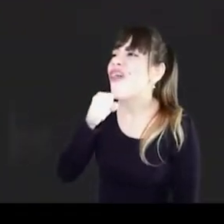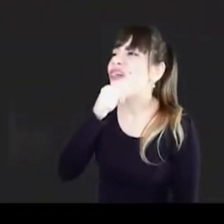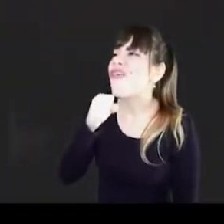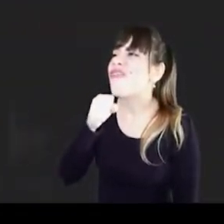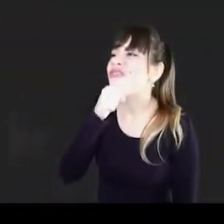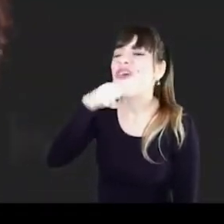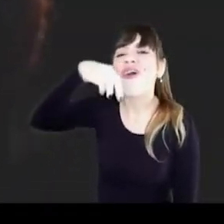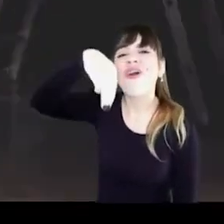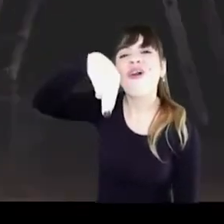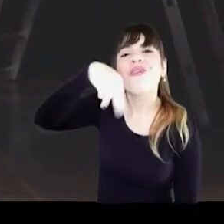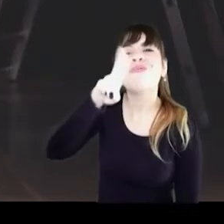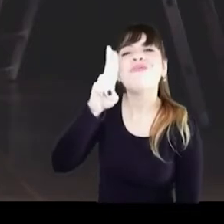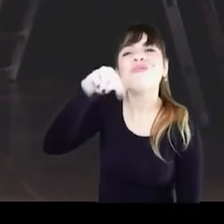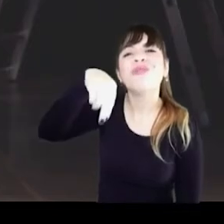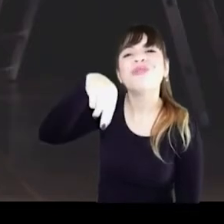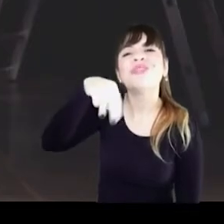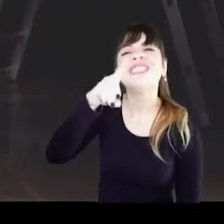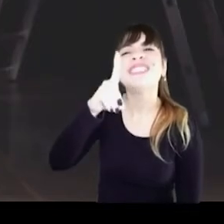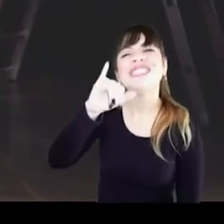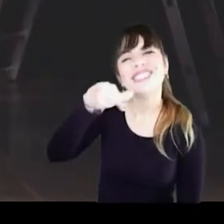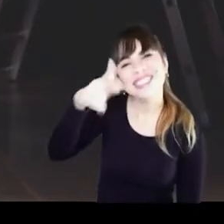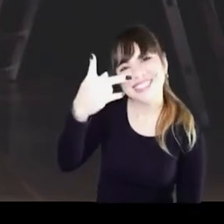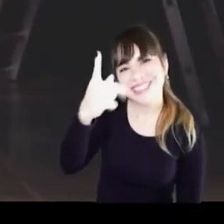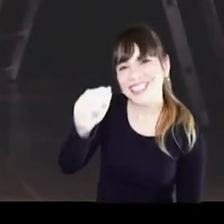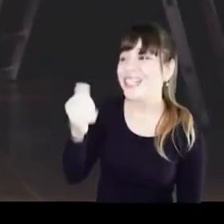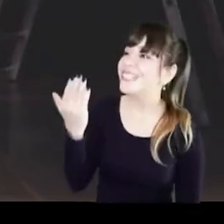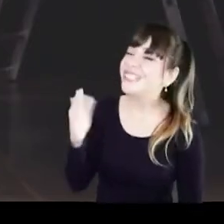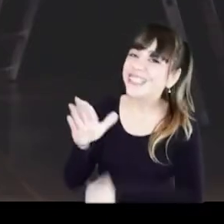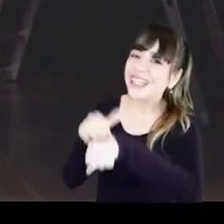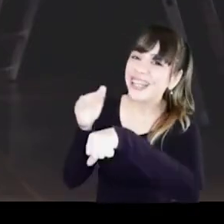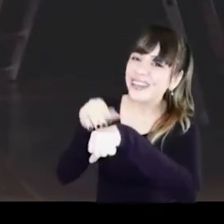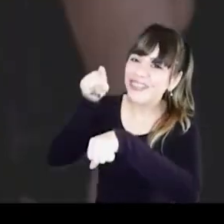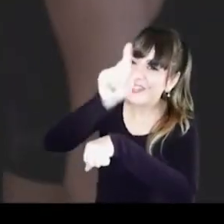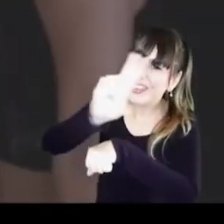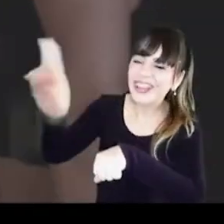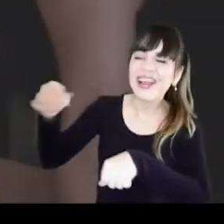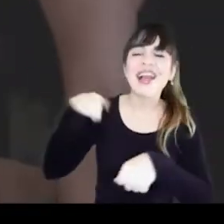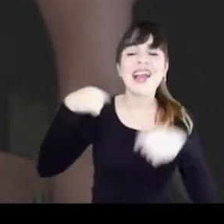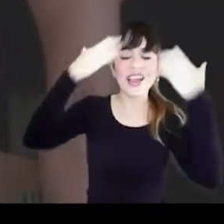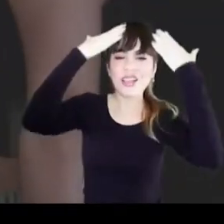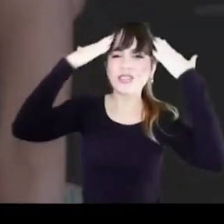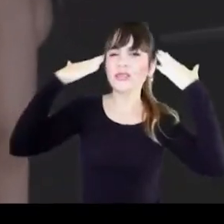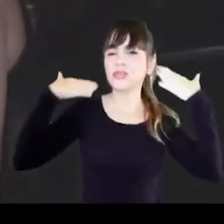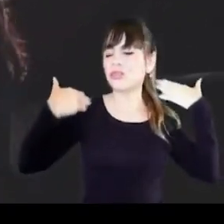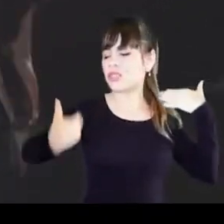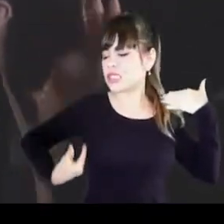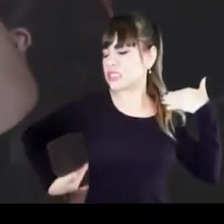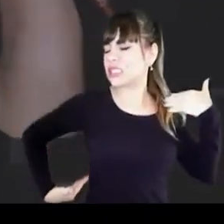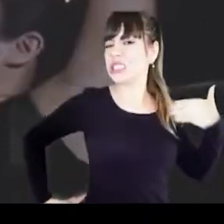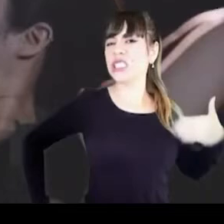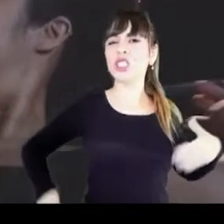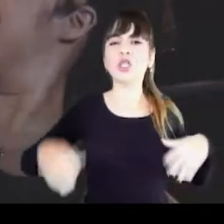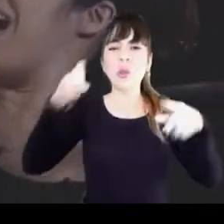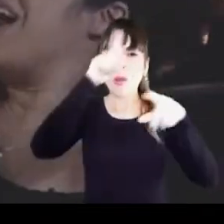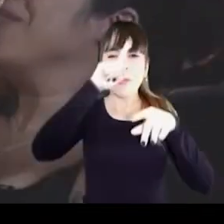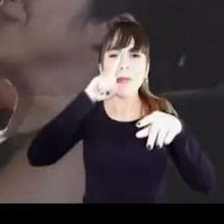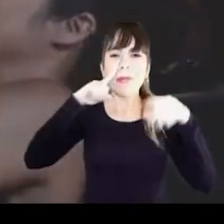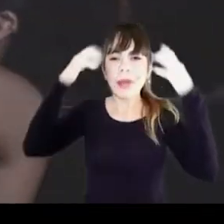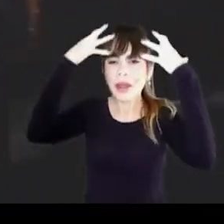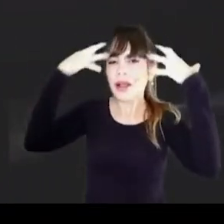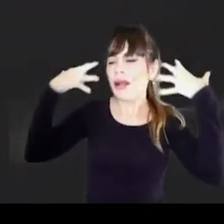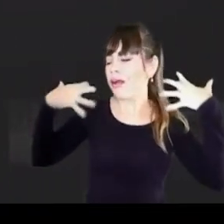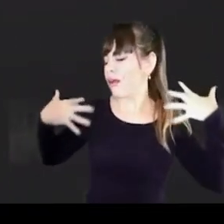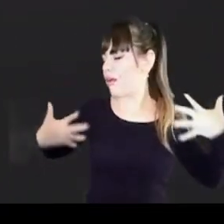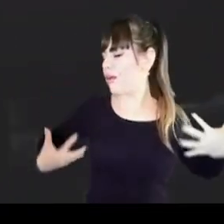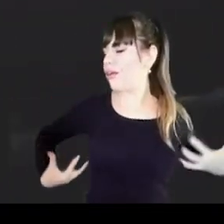Vovó Mundinha. Ergue a mão direita. Ela tinha longos cabelos lisos e